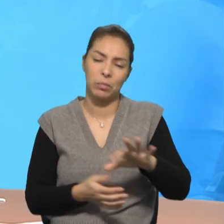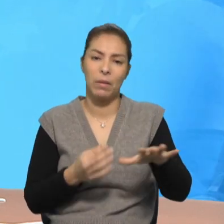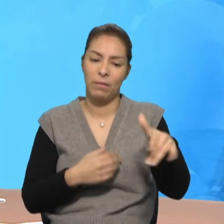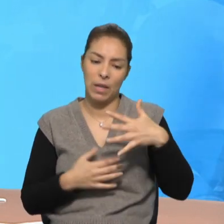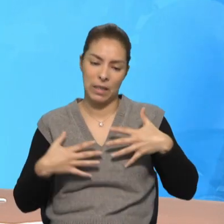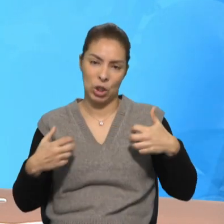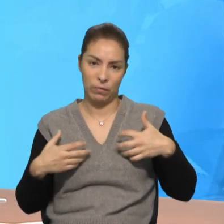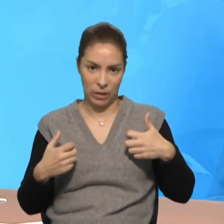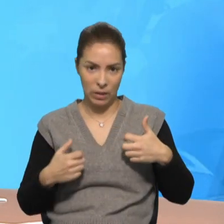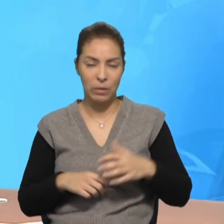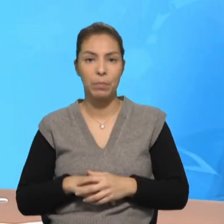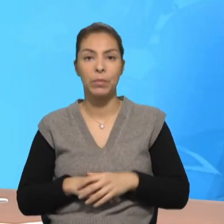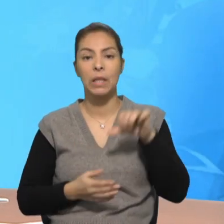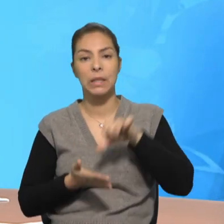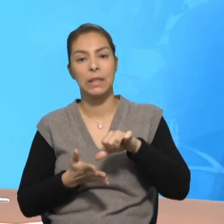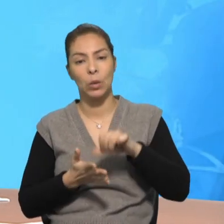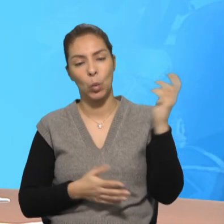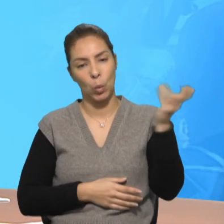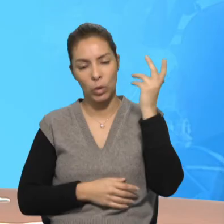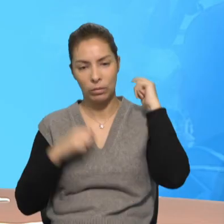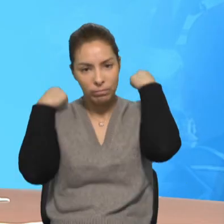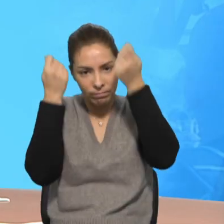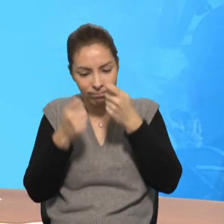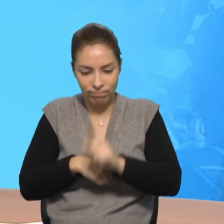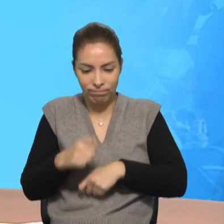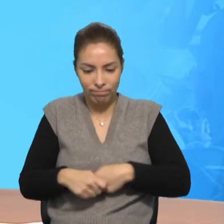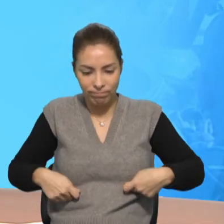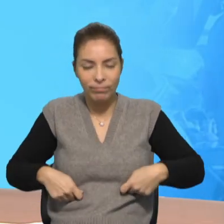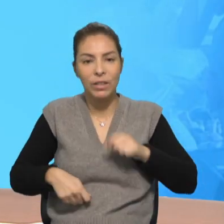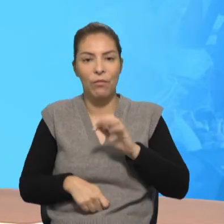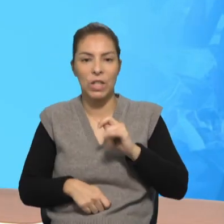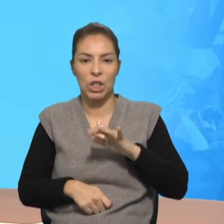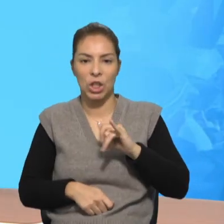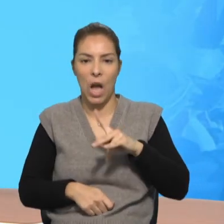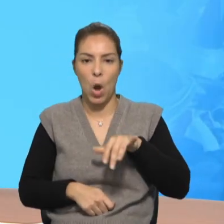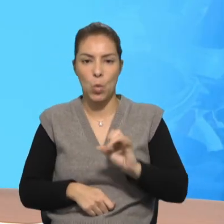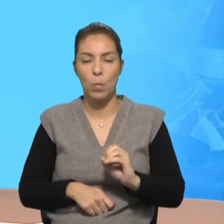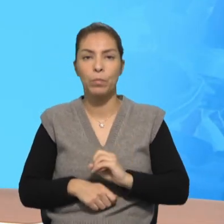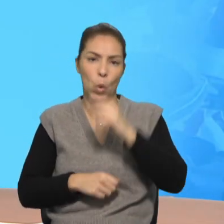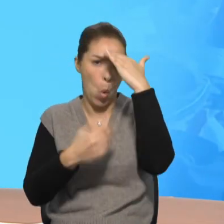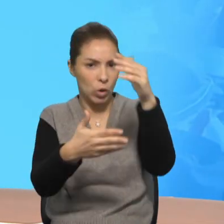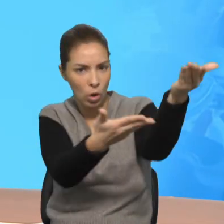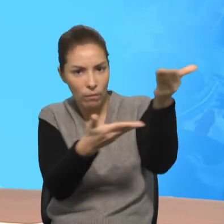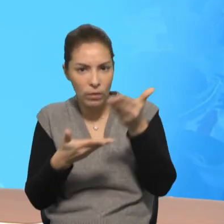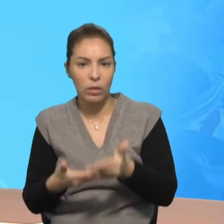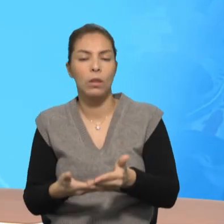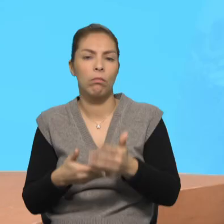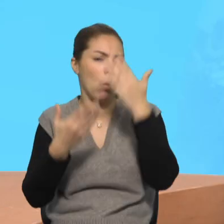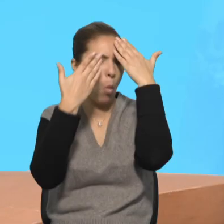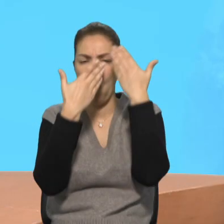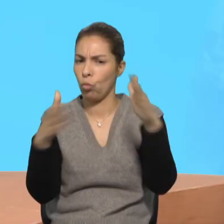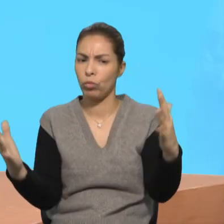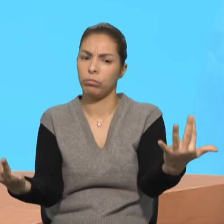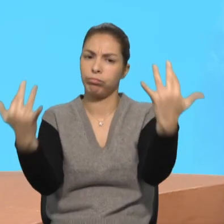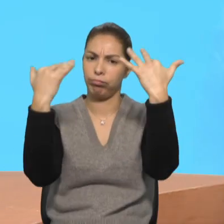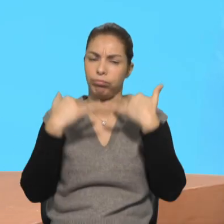sexta-feira no Centro Cultural Franciscano em Lisboa, para o qual acredito estejam convidados. É uma sessão, é uma ação aberta a quem